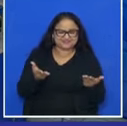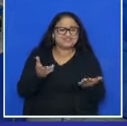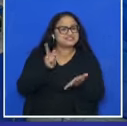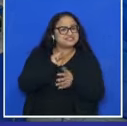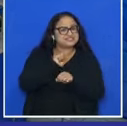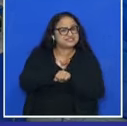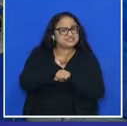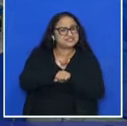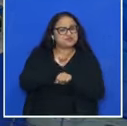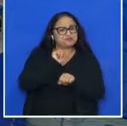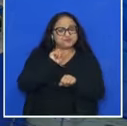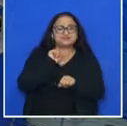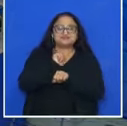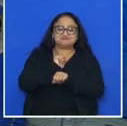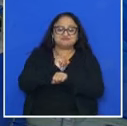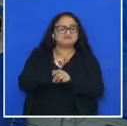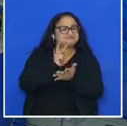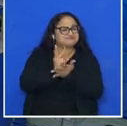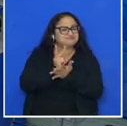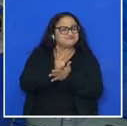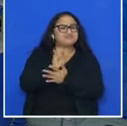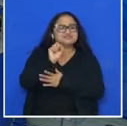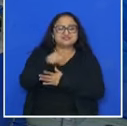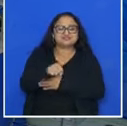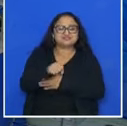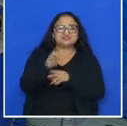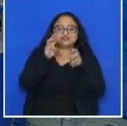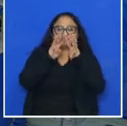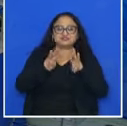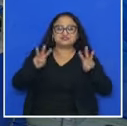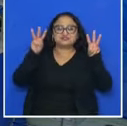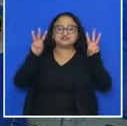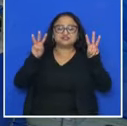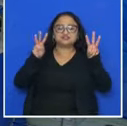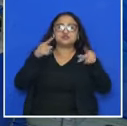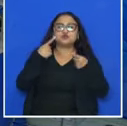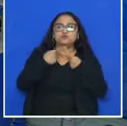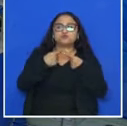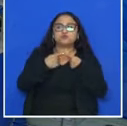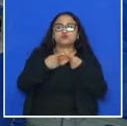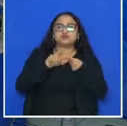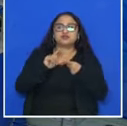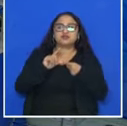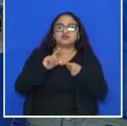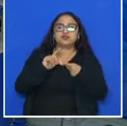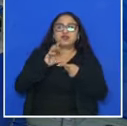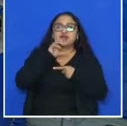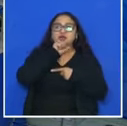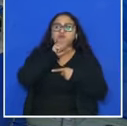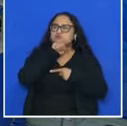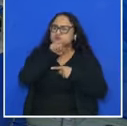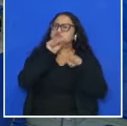sempre esperando que sim, né, Nicole? Então fique atento ao site da Caixa, pois daqui a pouco, muito em breve,